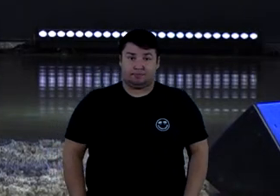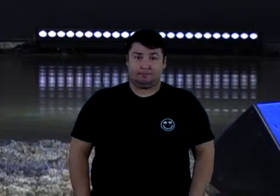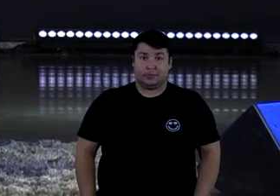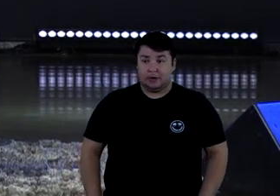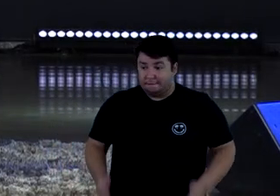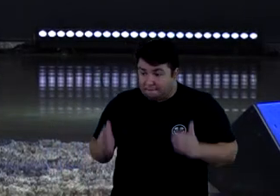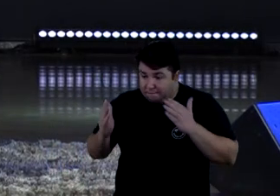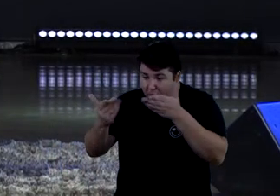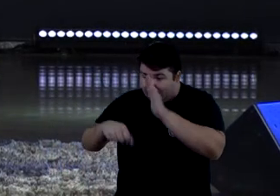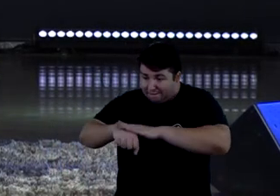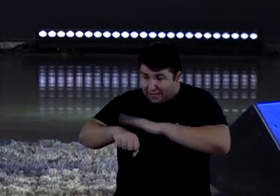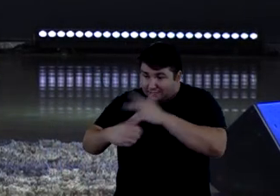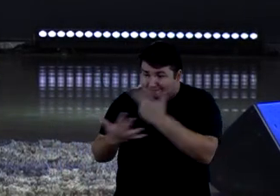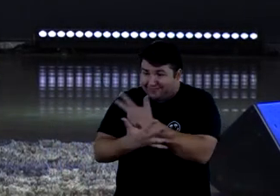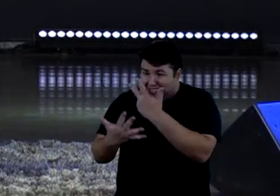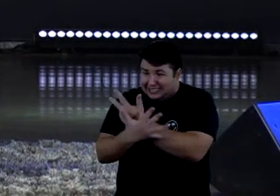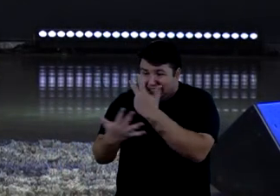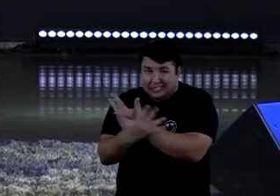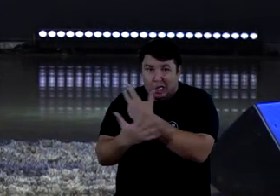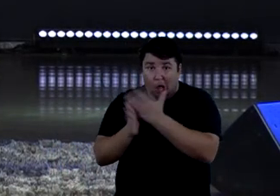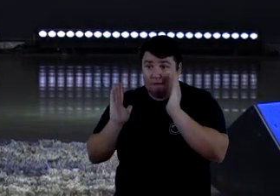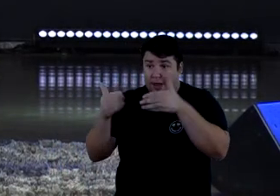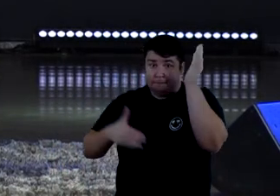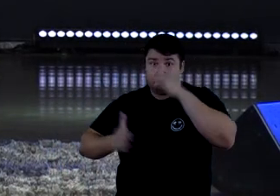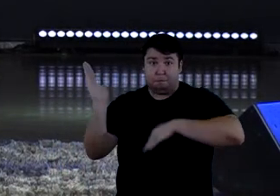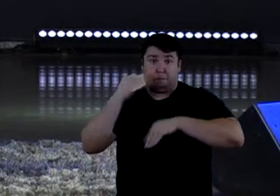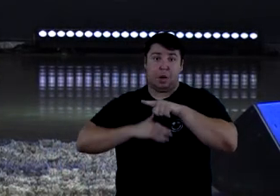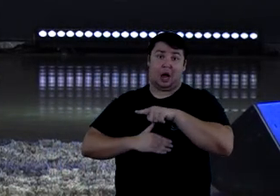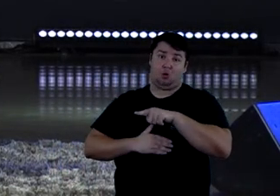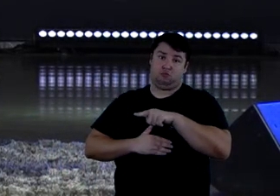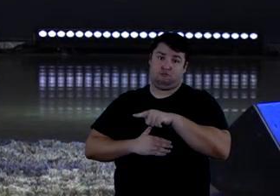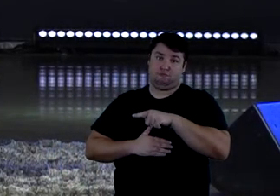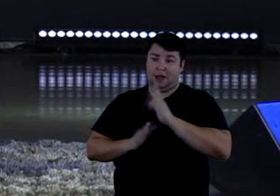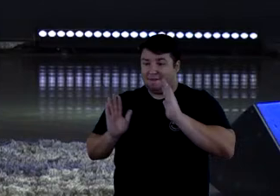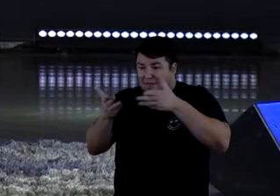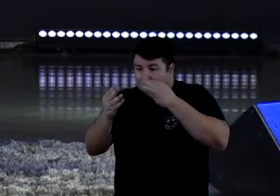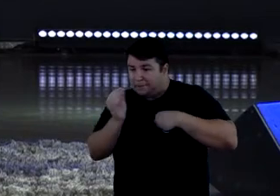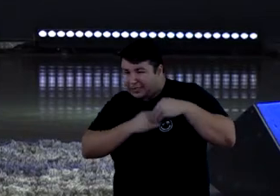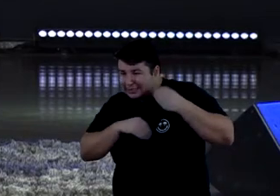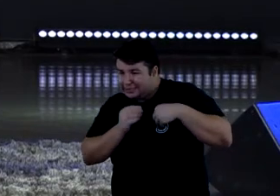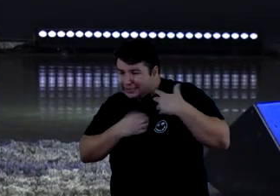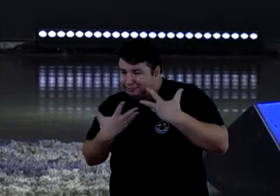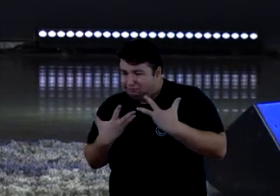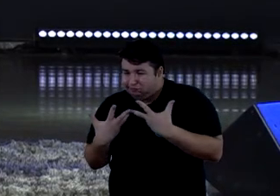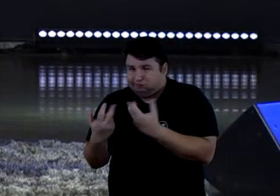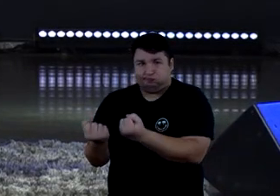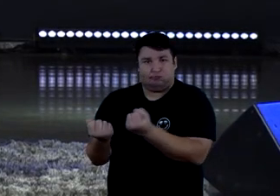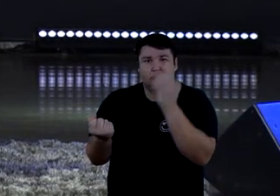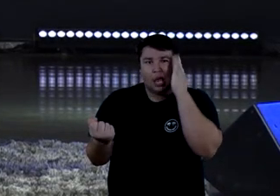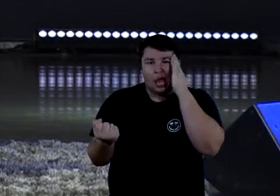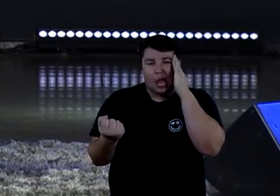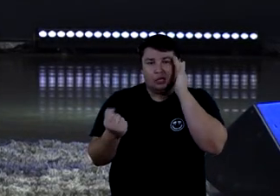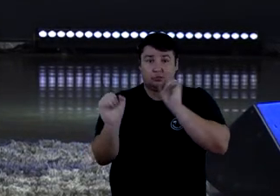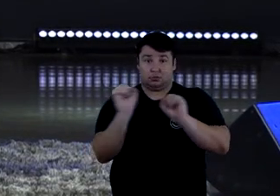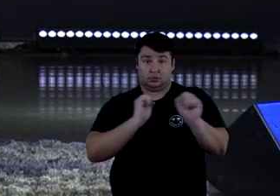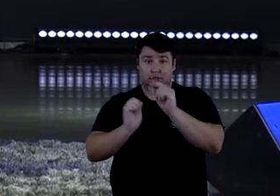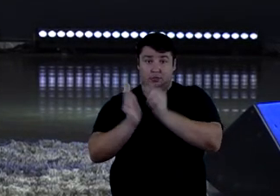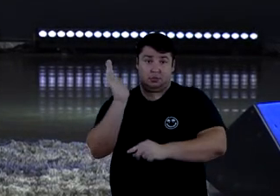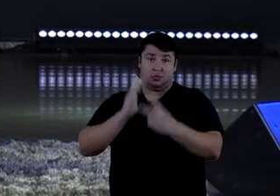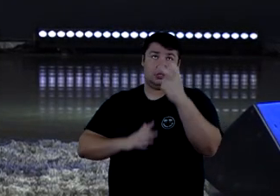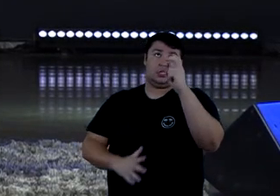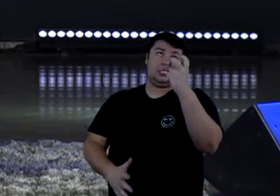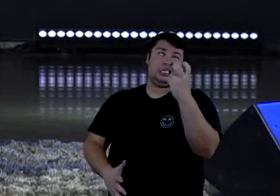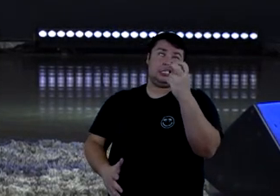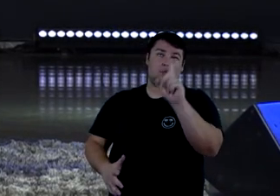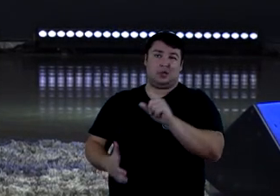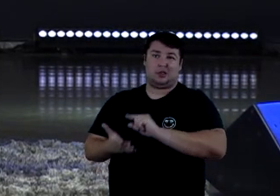inclinada para fazer coisa errada, inclinada para o mal, inclinada para o pecado. Lá no Salmo 51, versículo